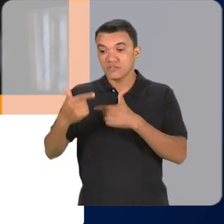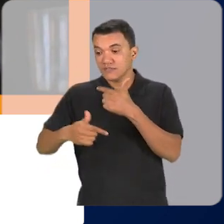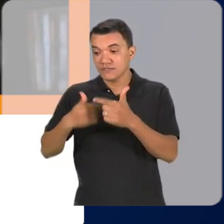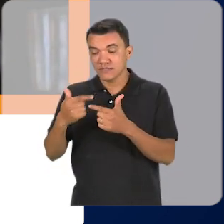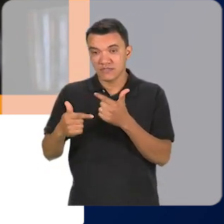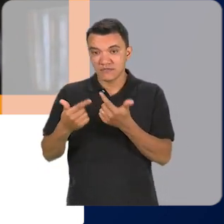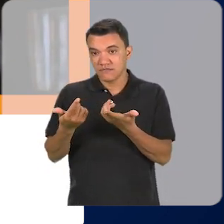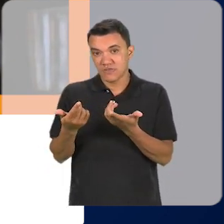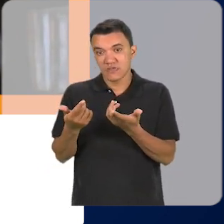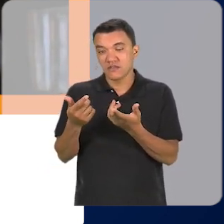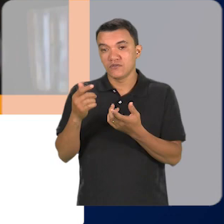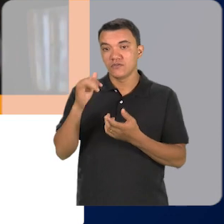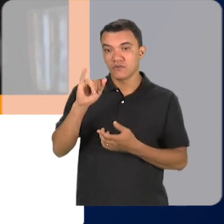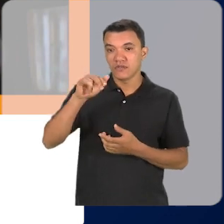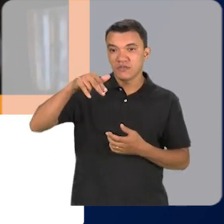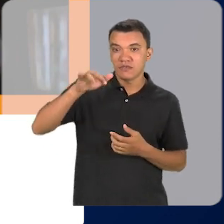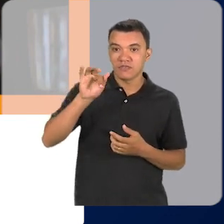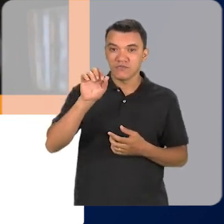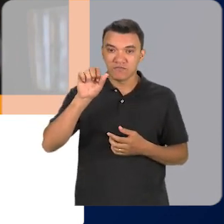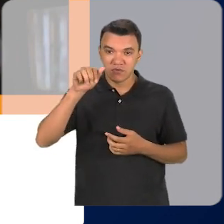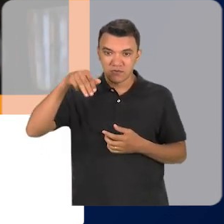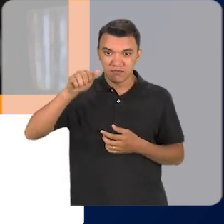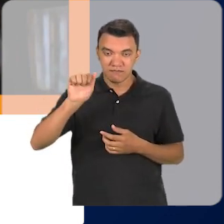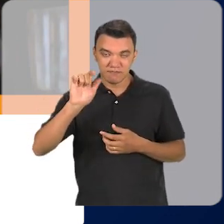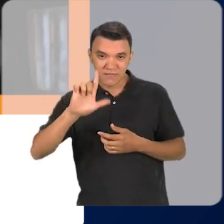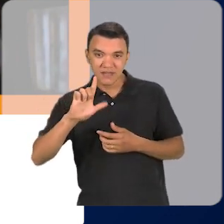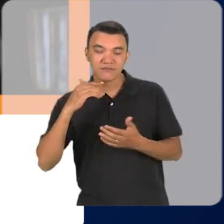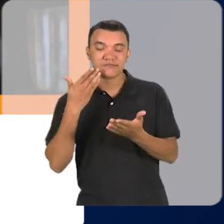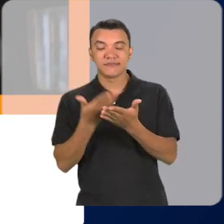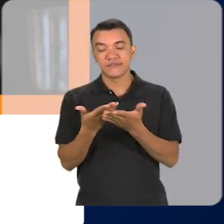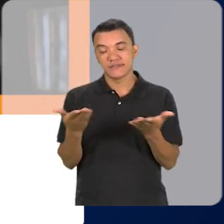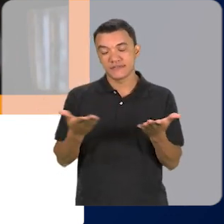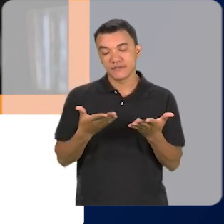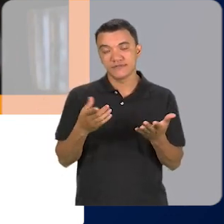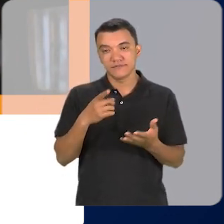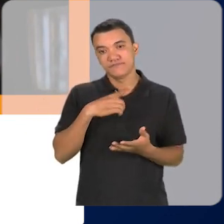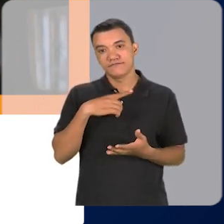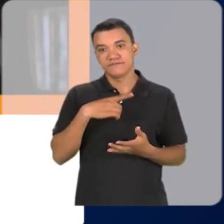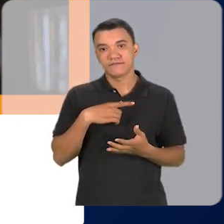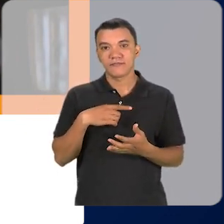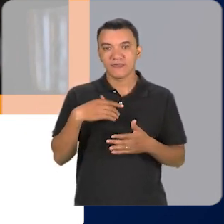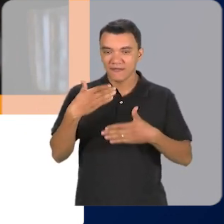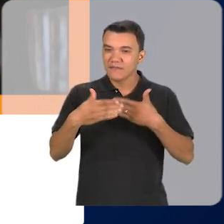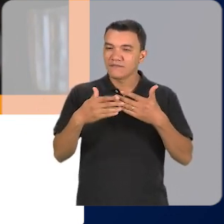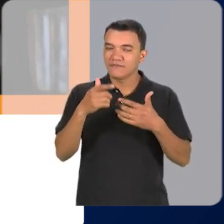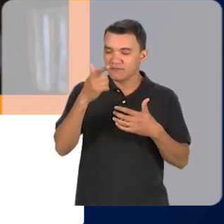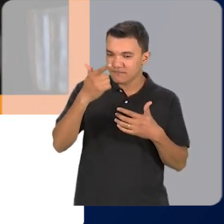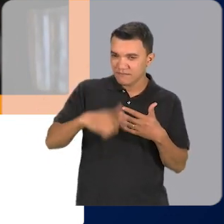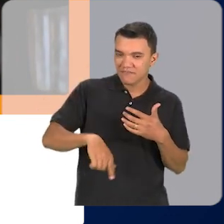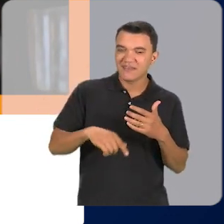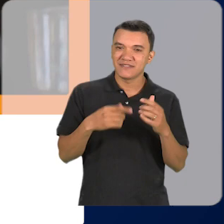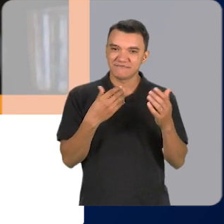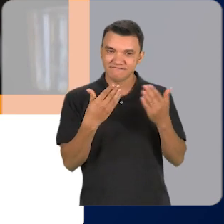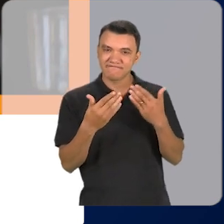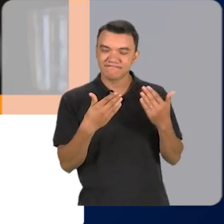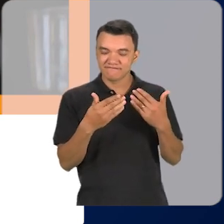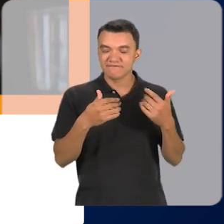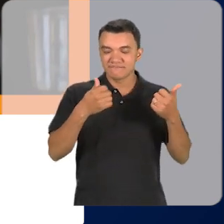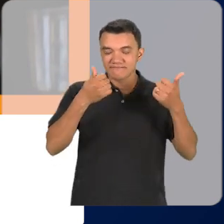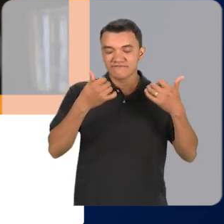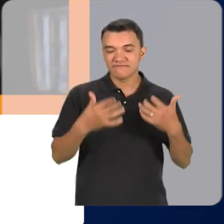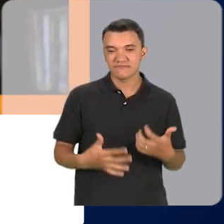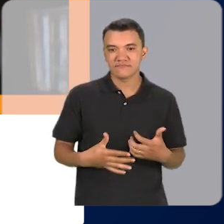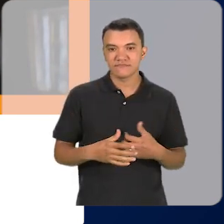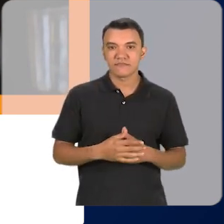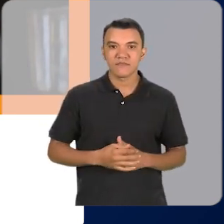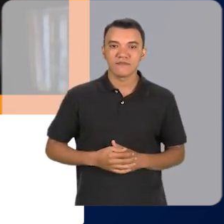longo do século XX, com resquícios até a atualidade, né? E a gente vai falar isso ao longo dessa nossa